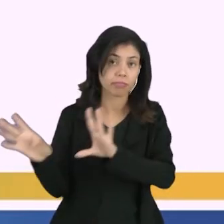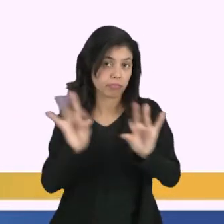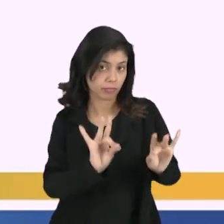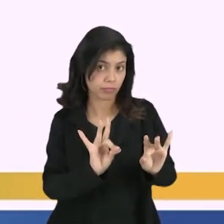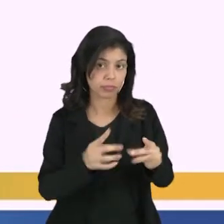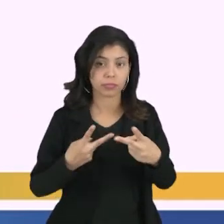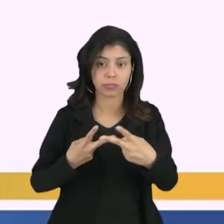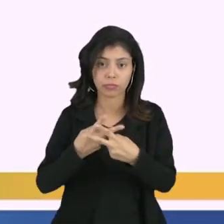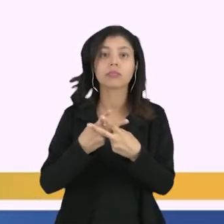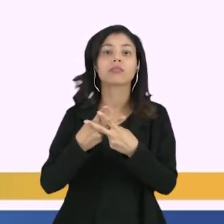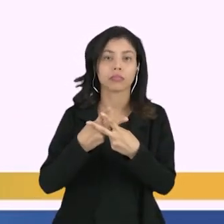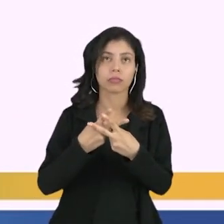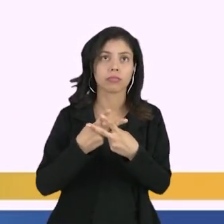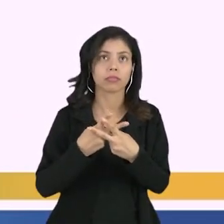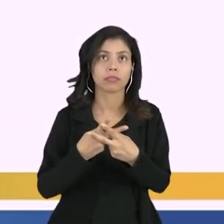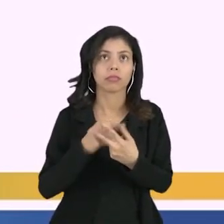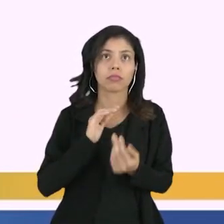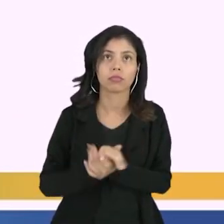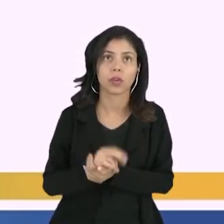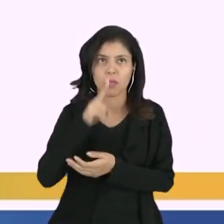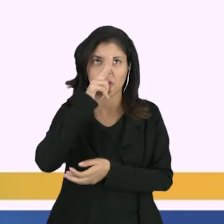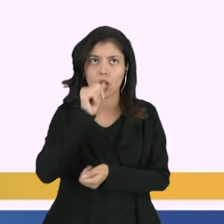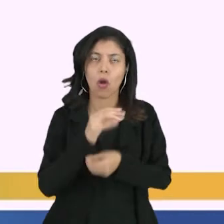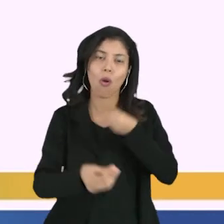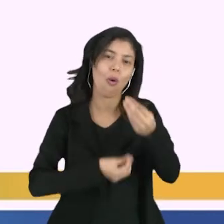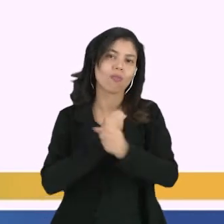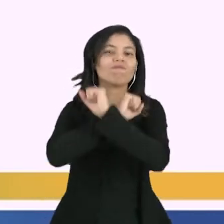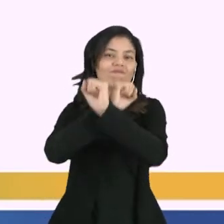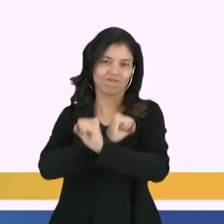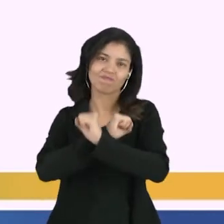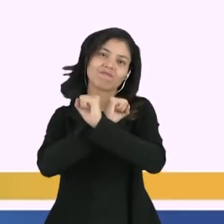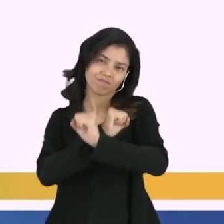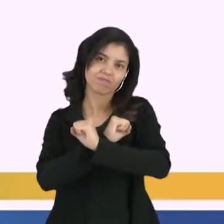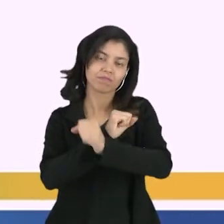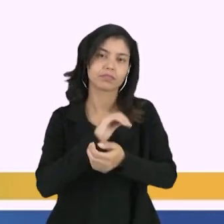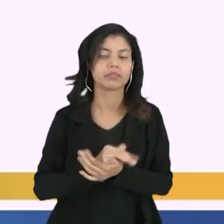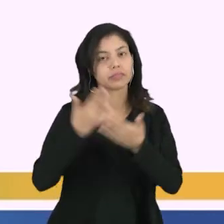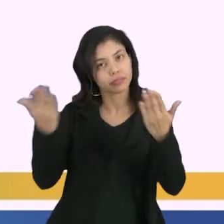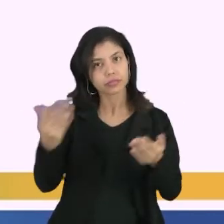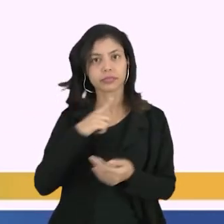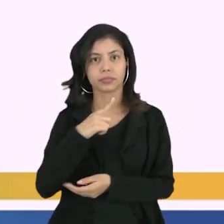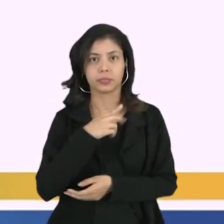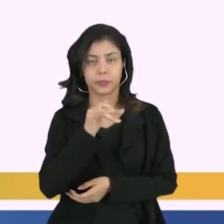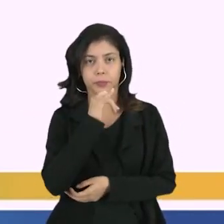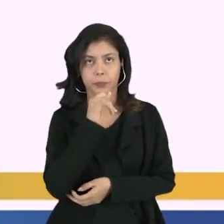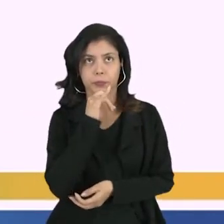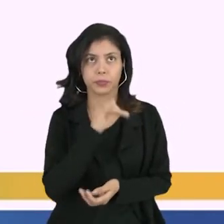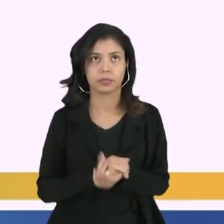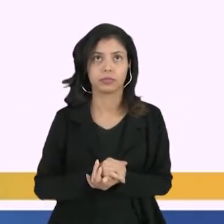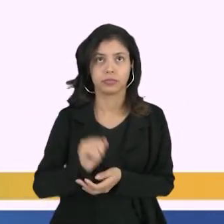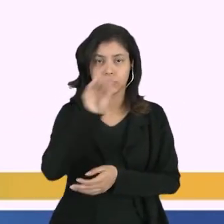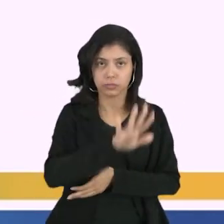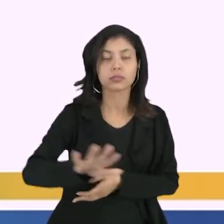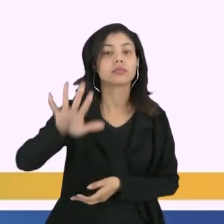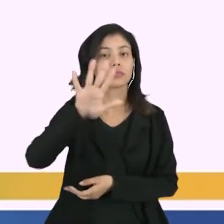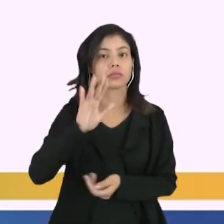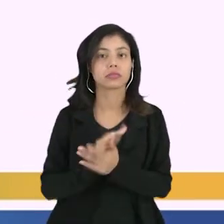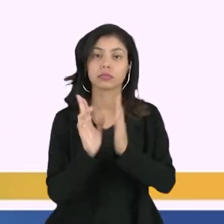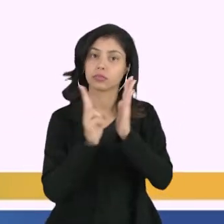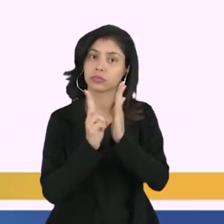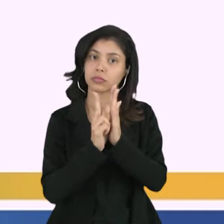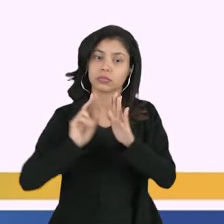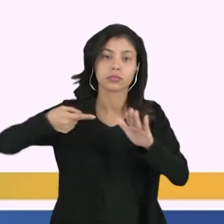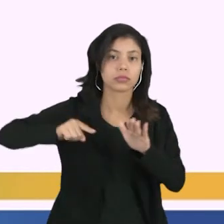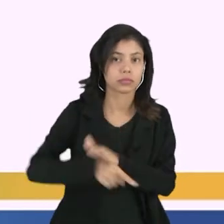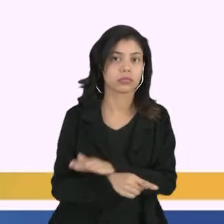os prisioneiros, os feridos, os vencidos aí como escravos, tá, pessoal? E ali a gente tem só exemplo aí de nações indígenas, né, que